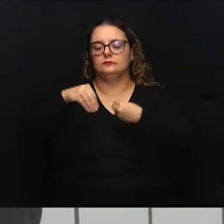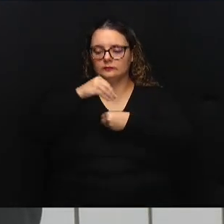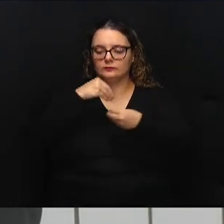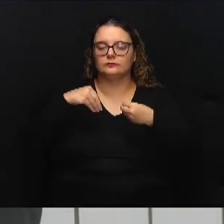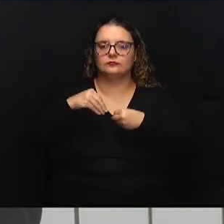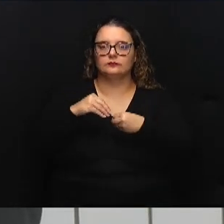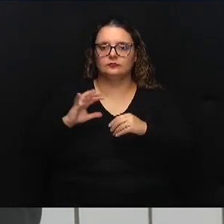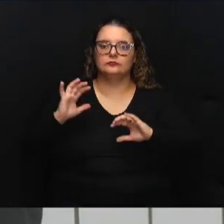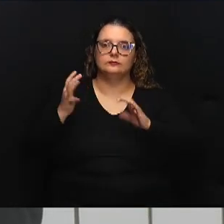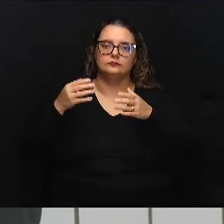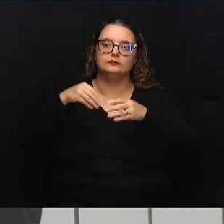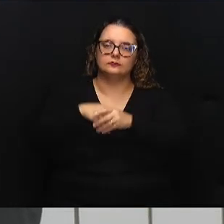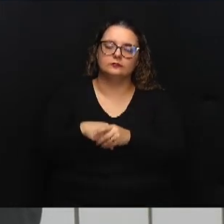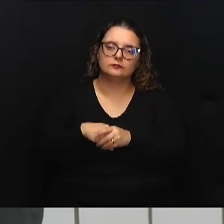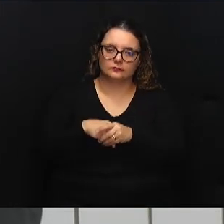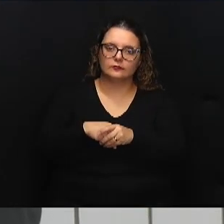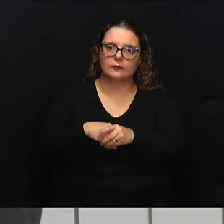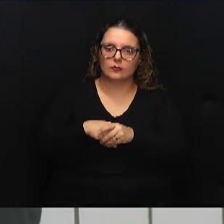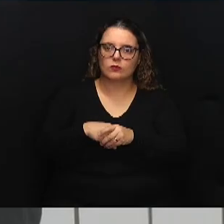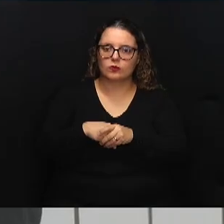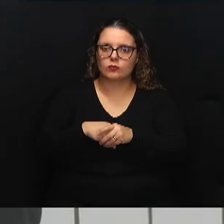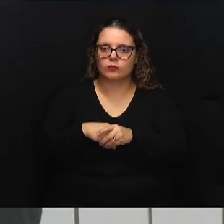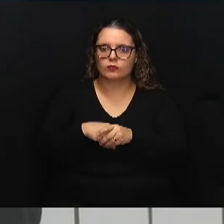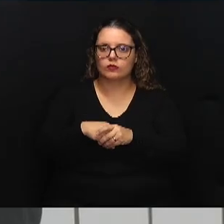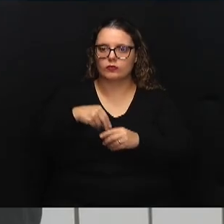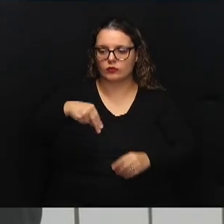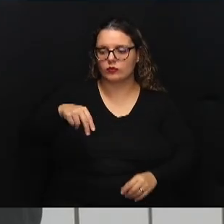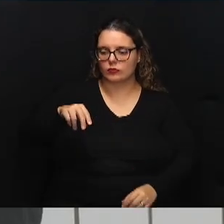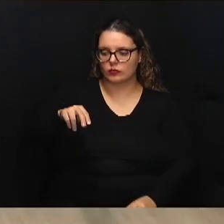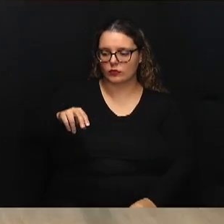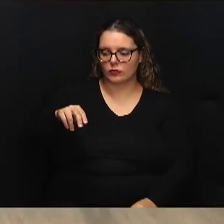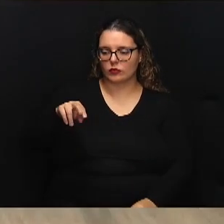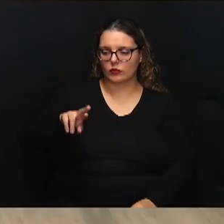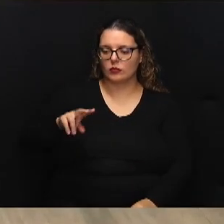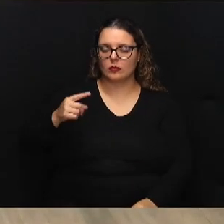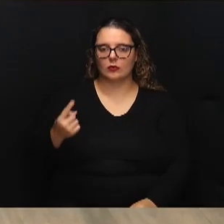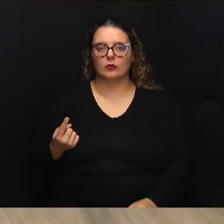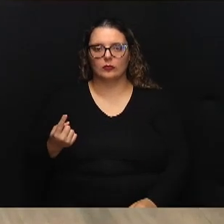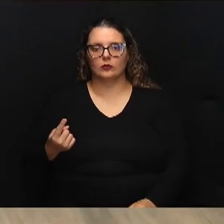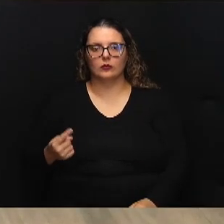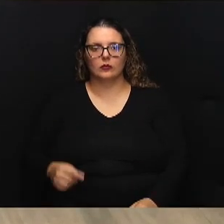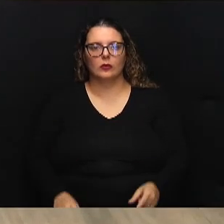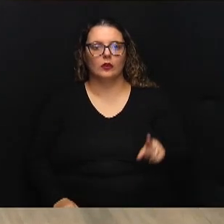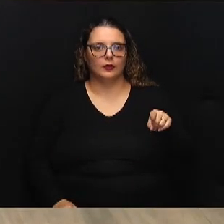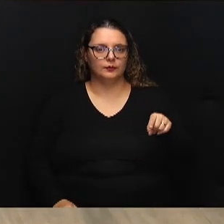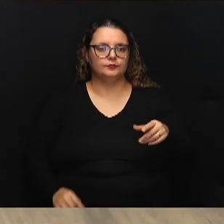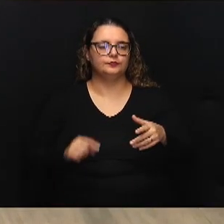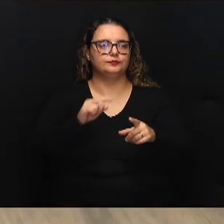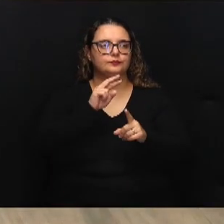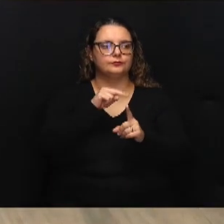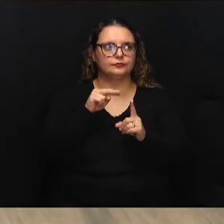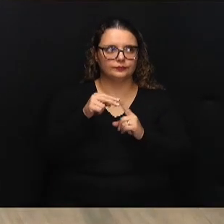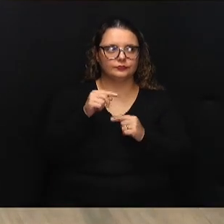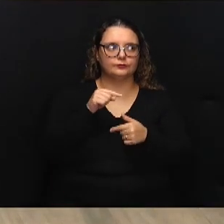estar contemplado dentro da NR1, né? Esse é um ponto que,